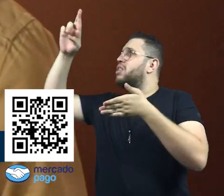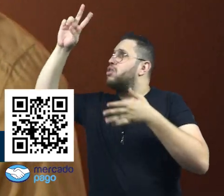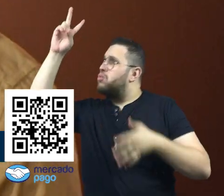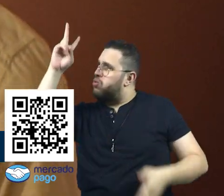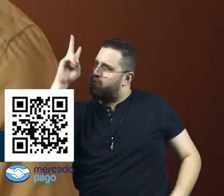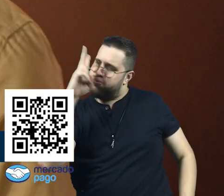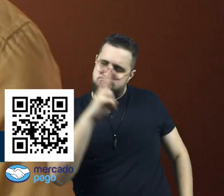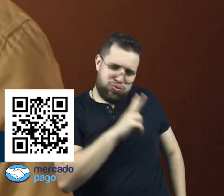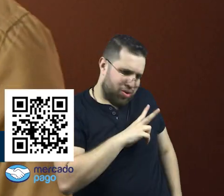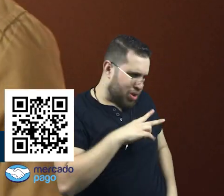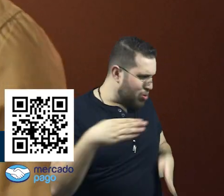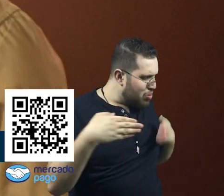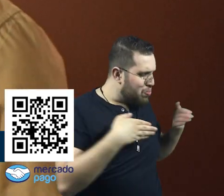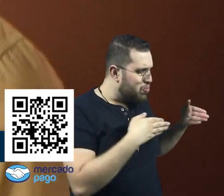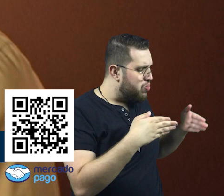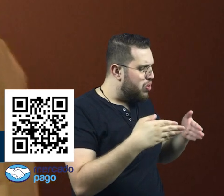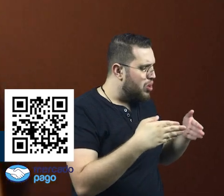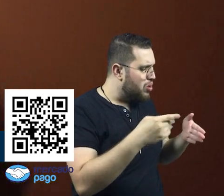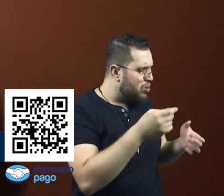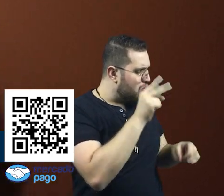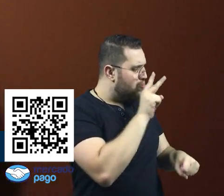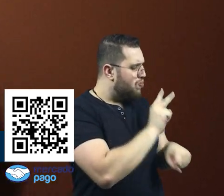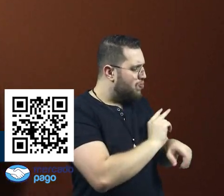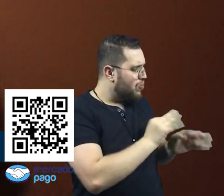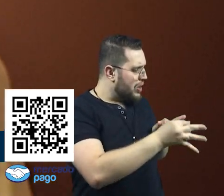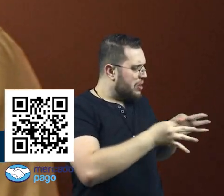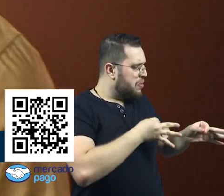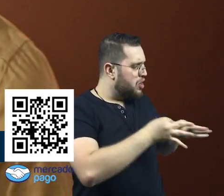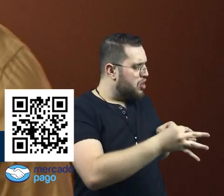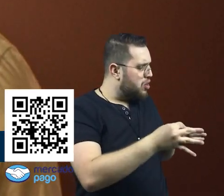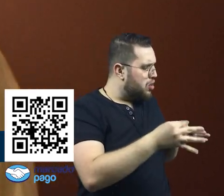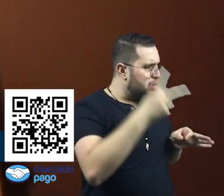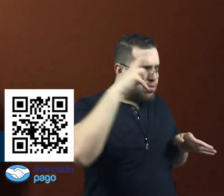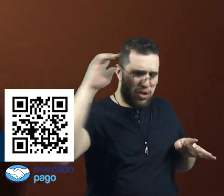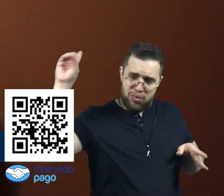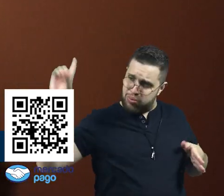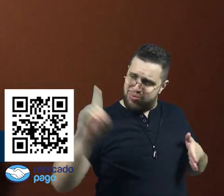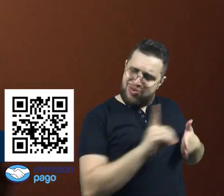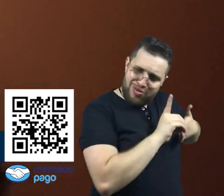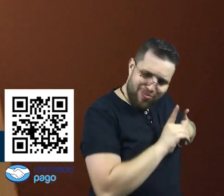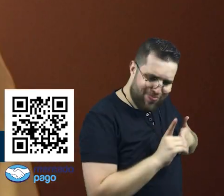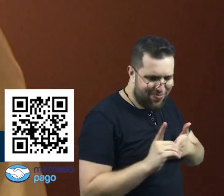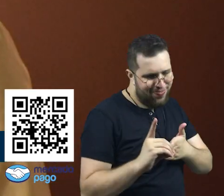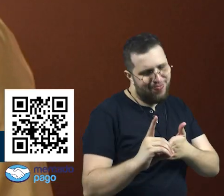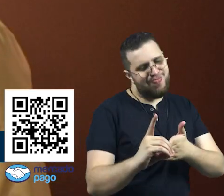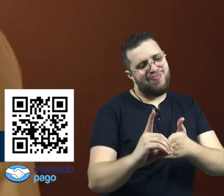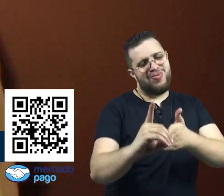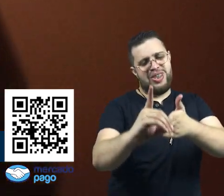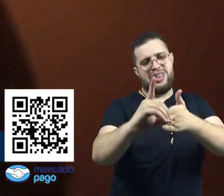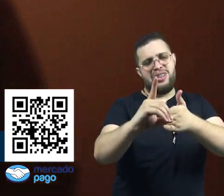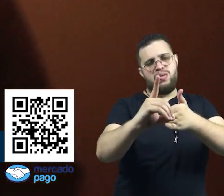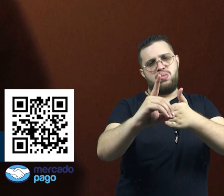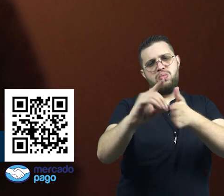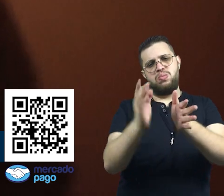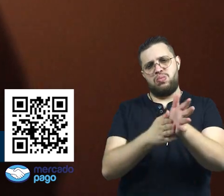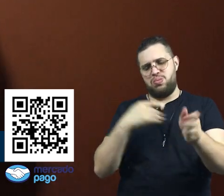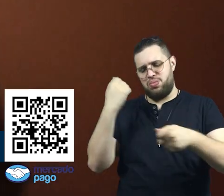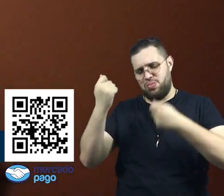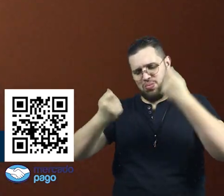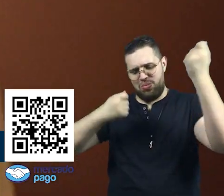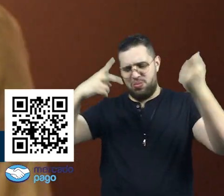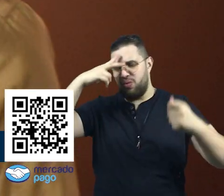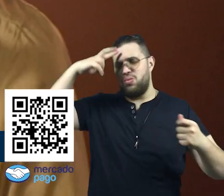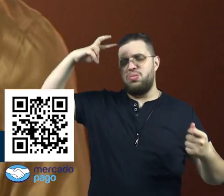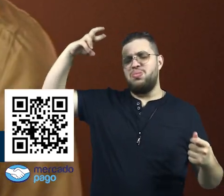Pai, guia-nos, Senhor, nos teus propósitos eternos, Pai, em nome de Jesus. Ei, aleluia, deixe